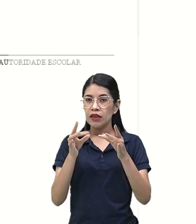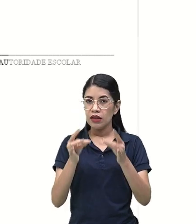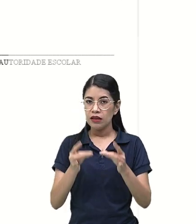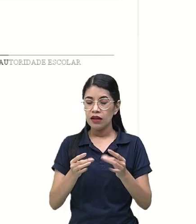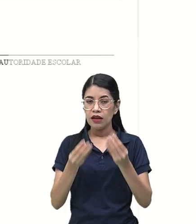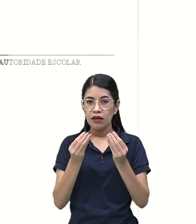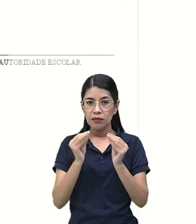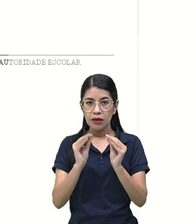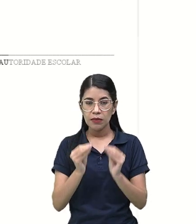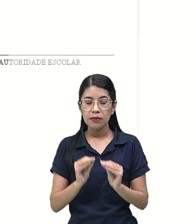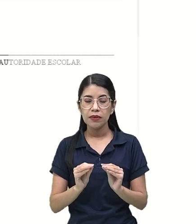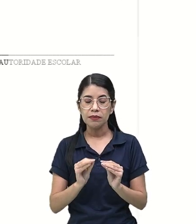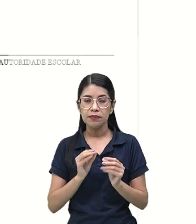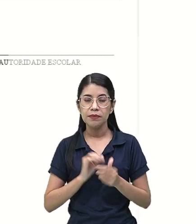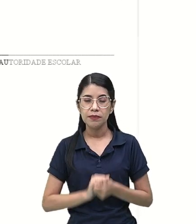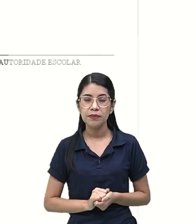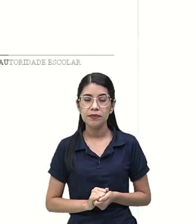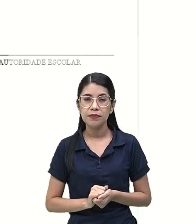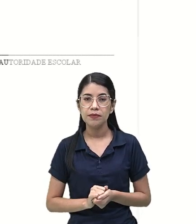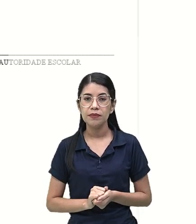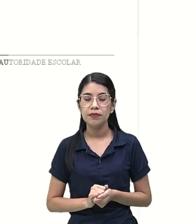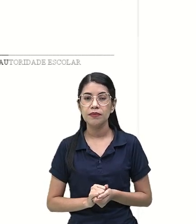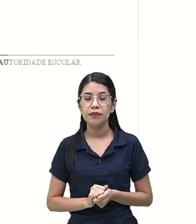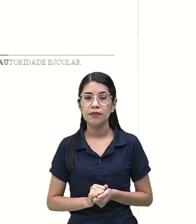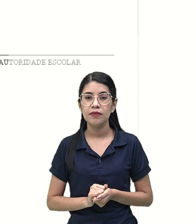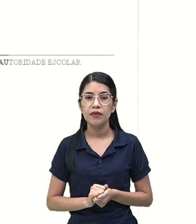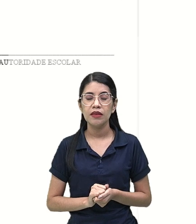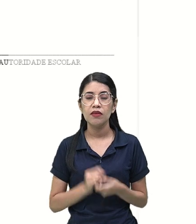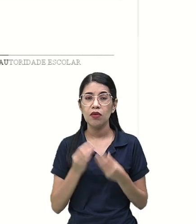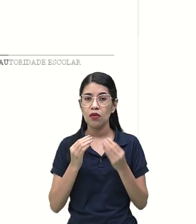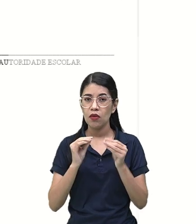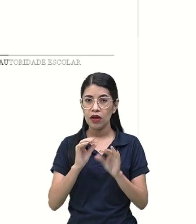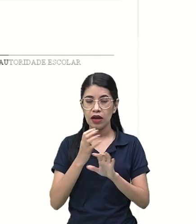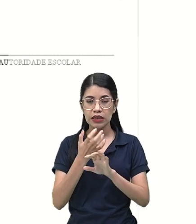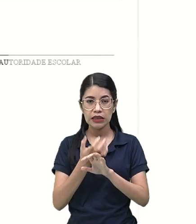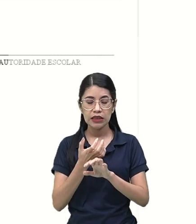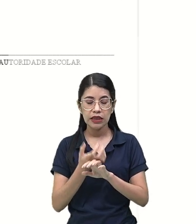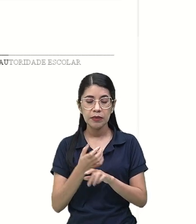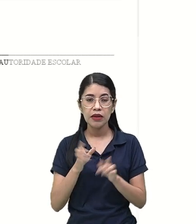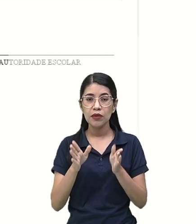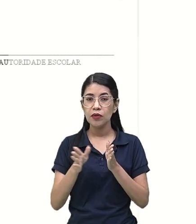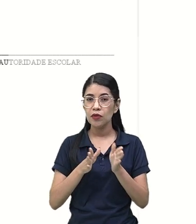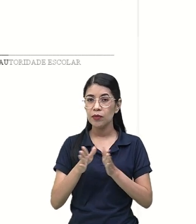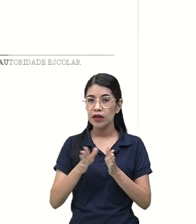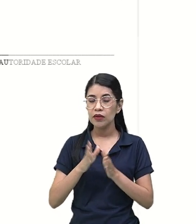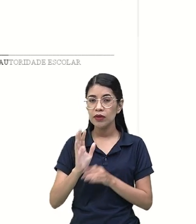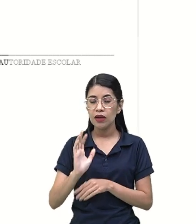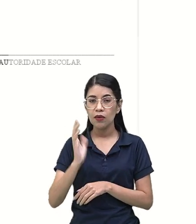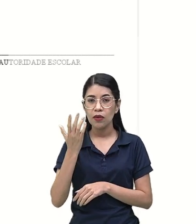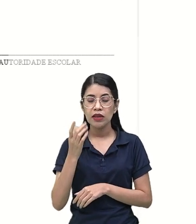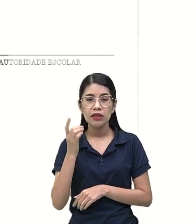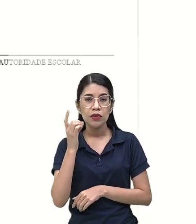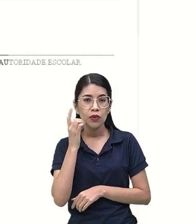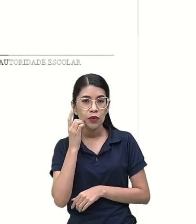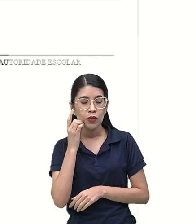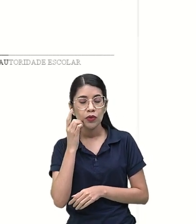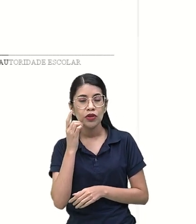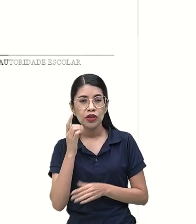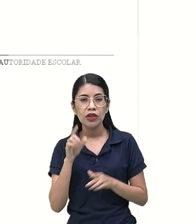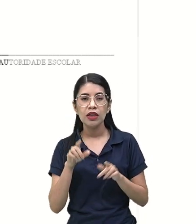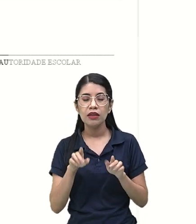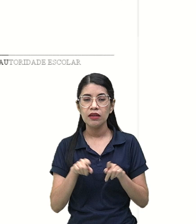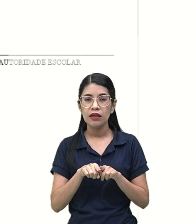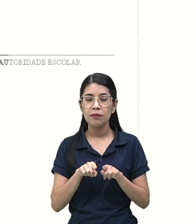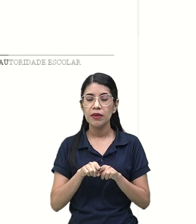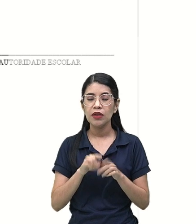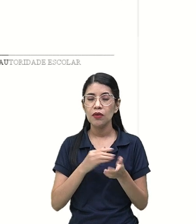itinerário informativo, né? E aí você vai colocar o nome do componente e o período de transmissão dele também,